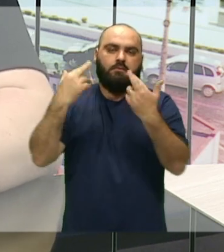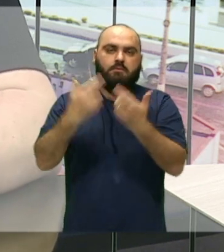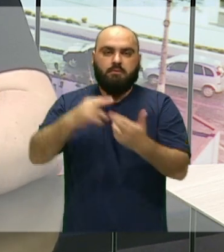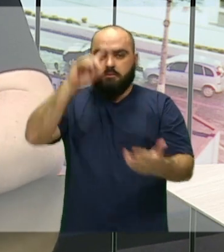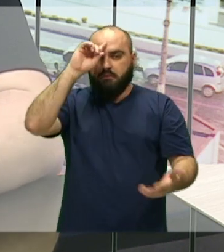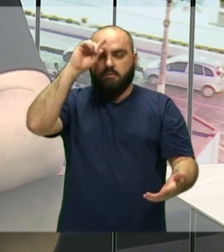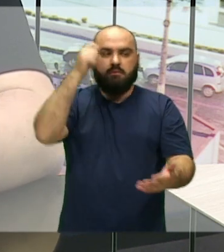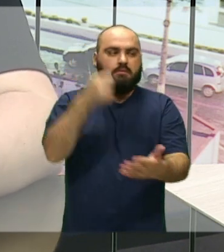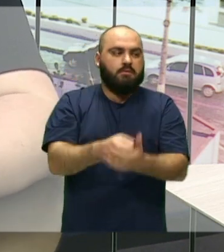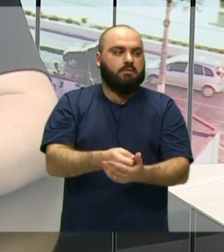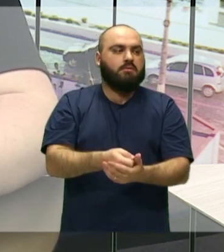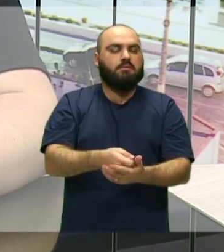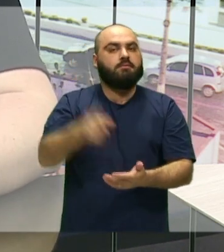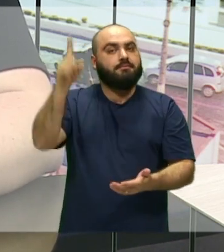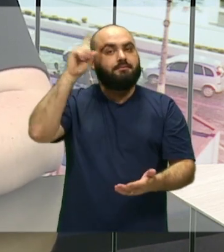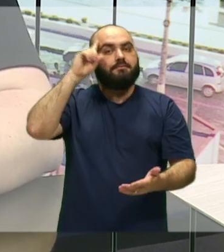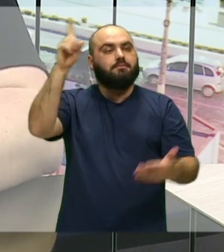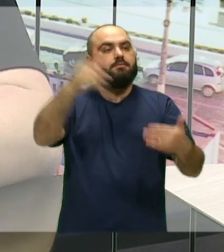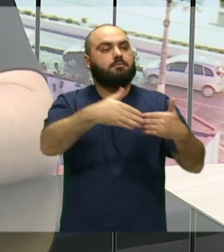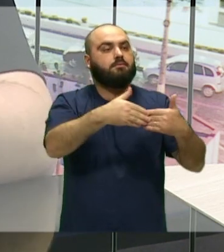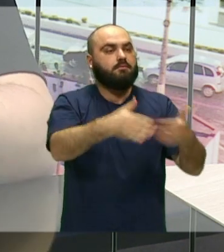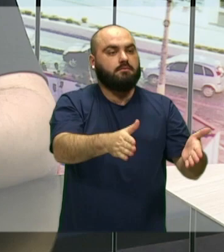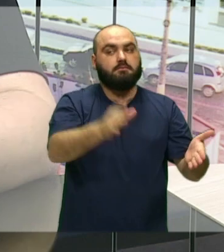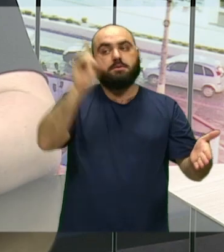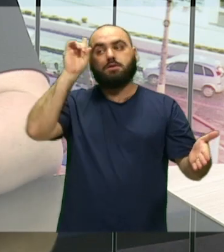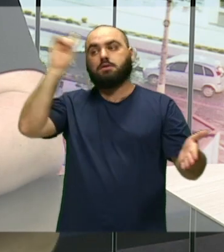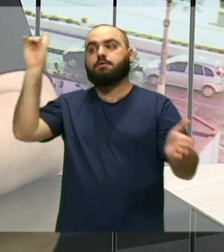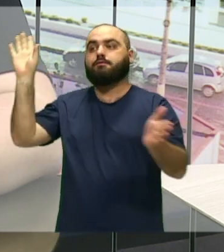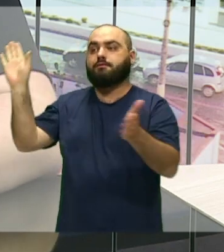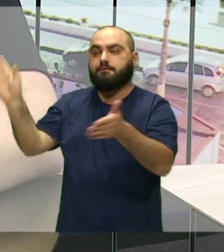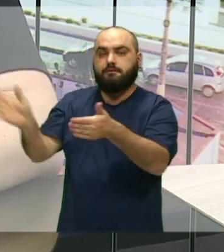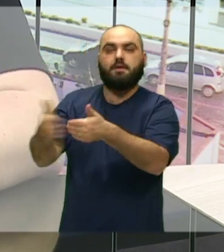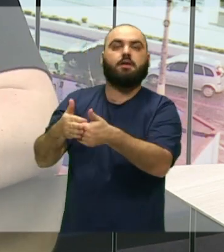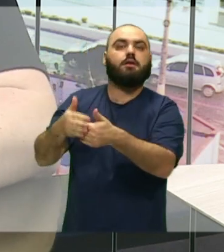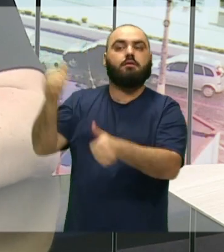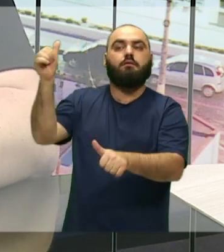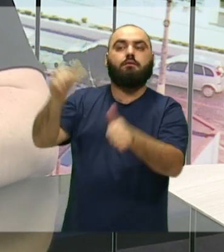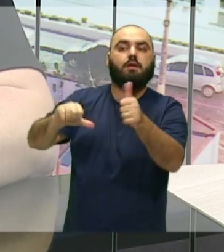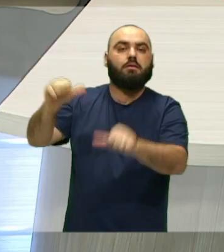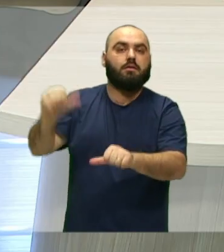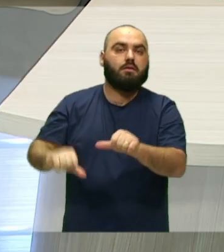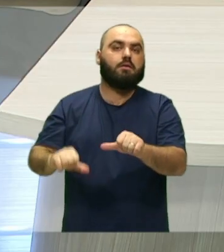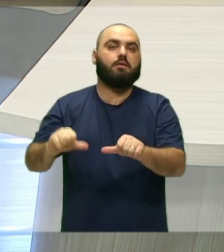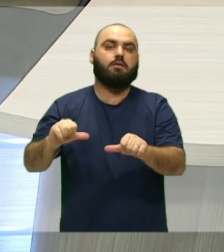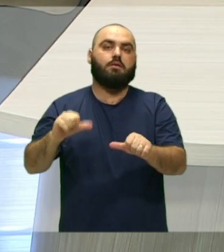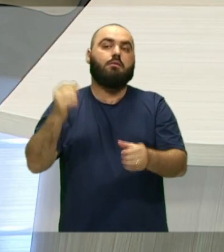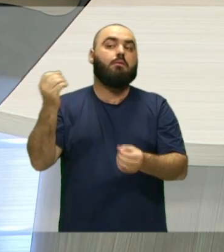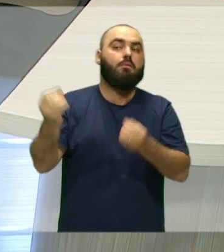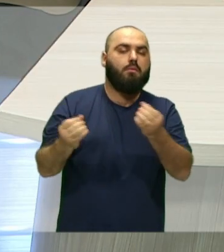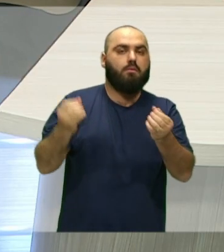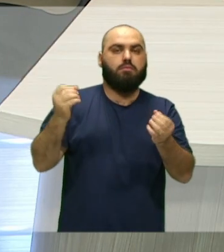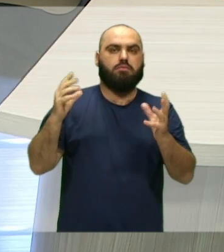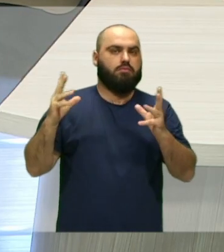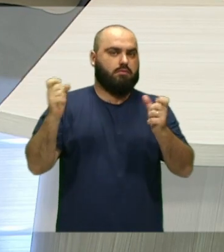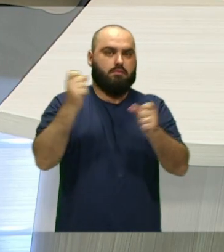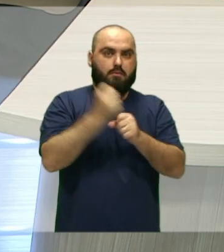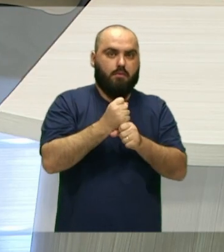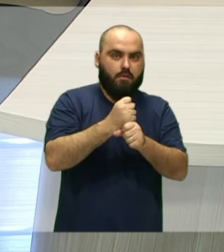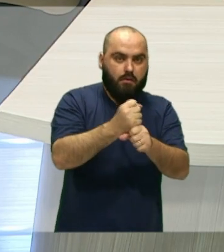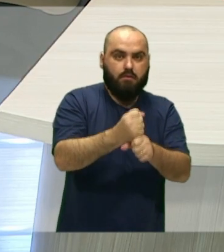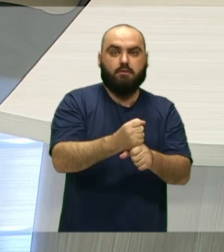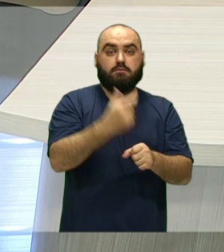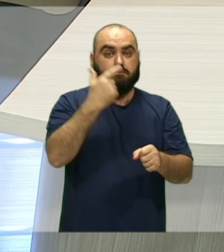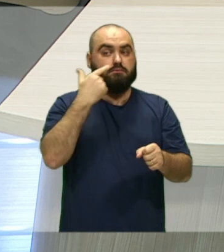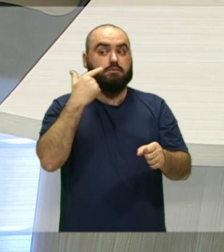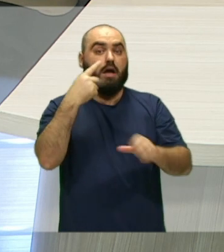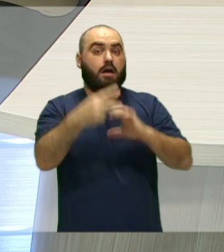quando que vai ser a data de abertura de encerramento quando a gente começa a avaliar como é que a gente vai fazer avaliação né fazemos parte